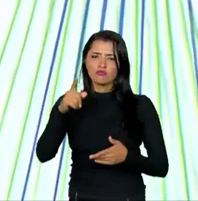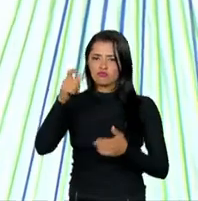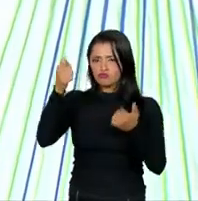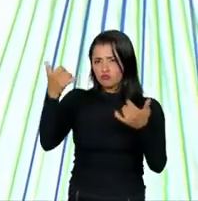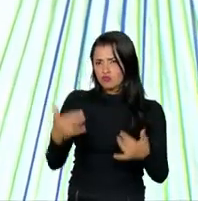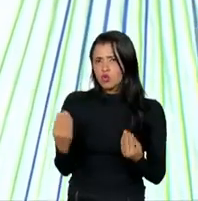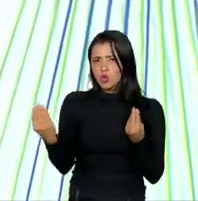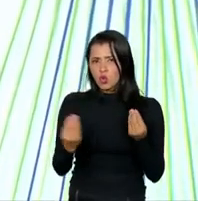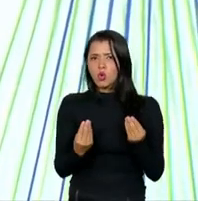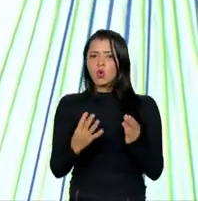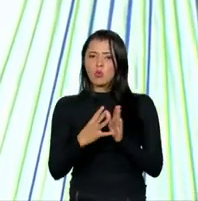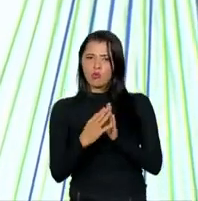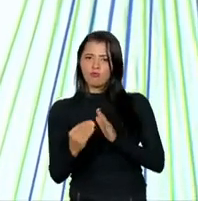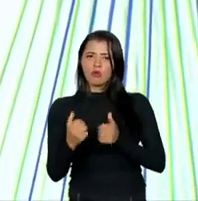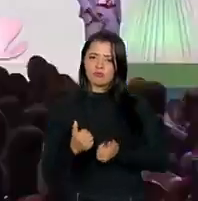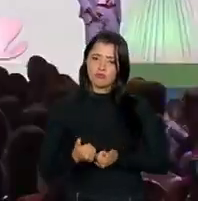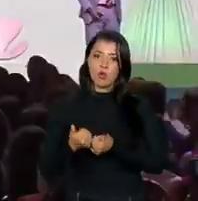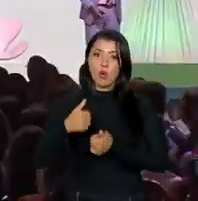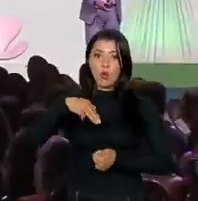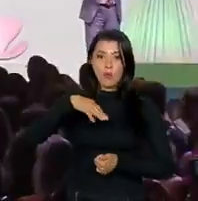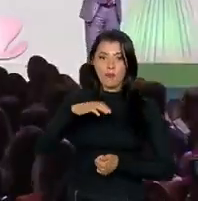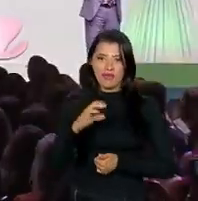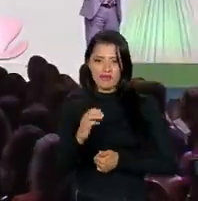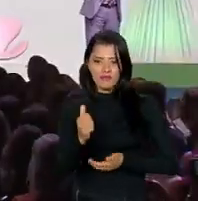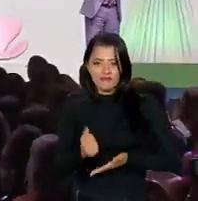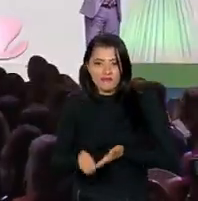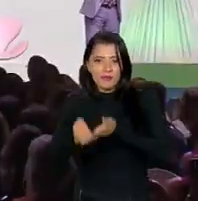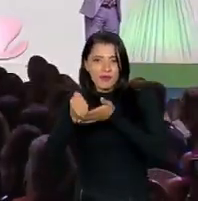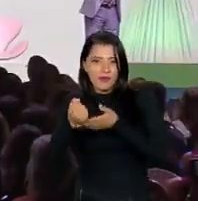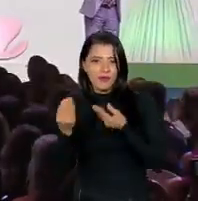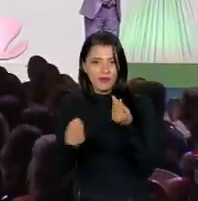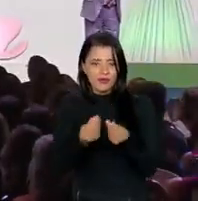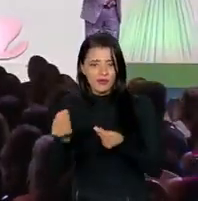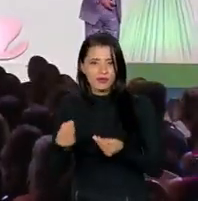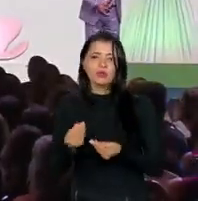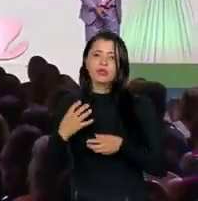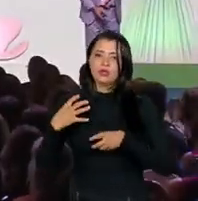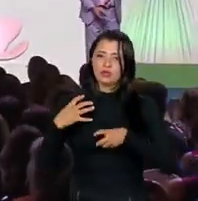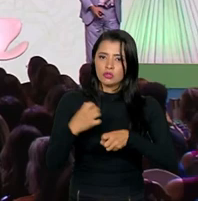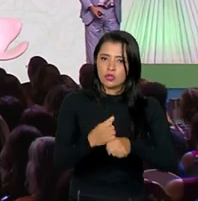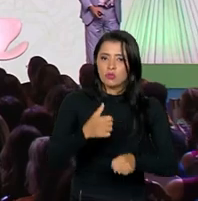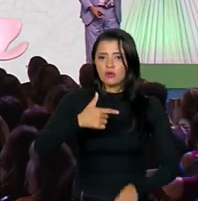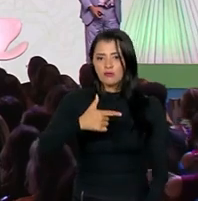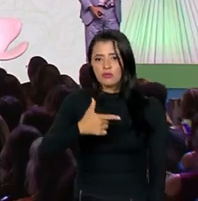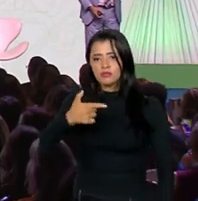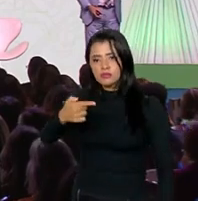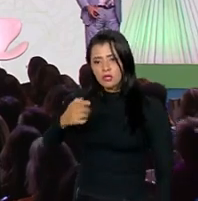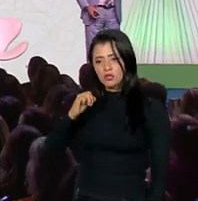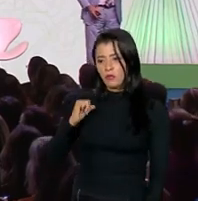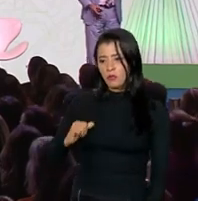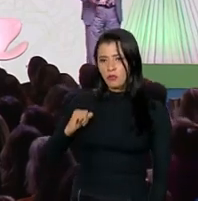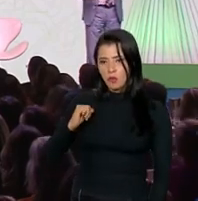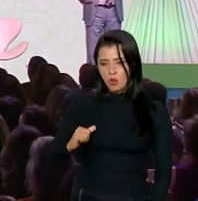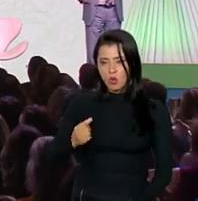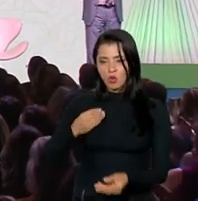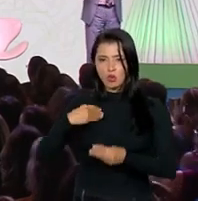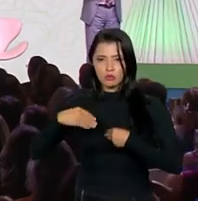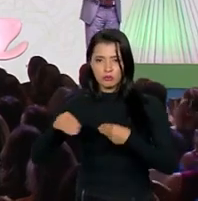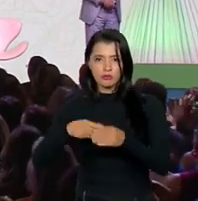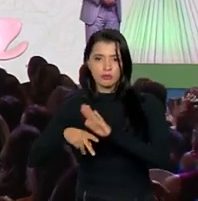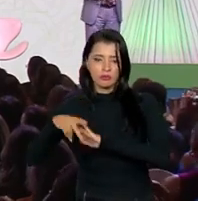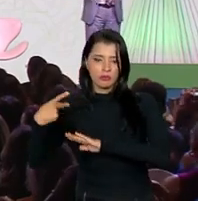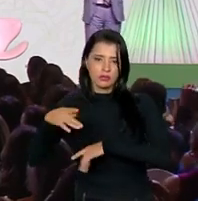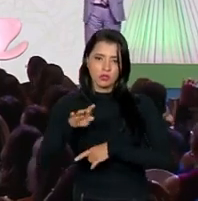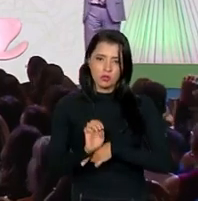como o MEC vai apoiar cada ação, são 27 bolsas para articuladores estaduais